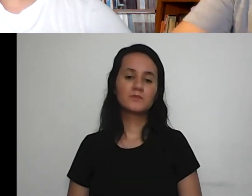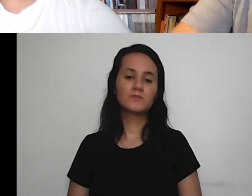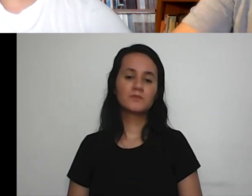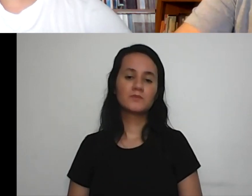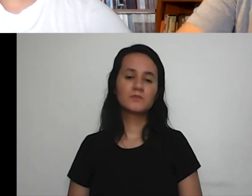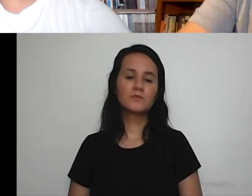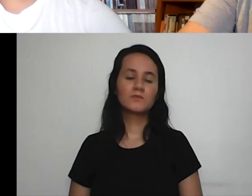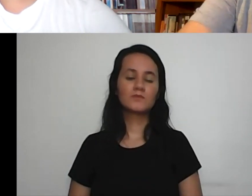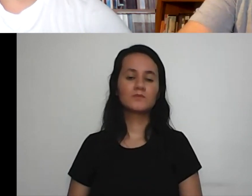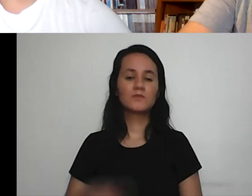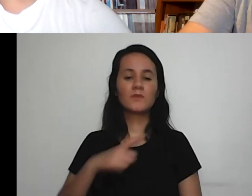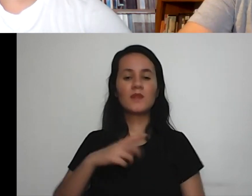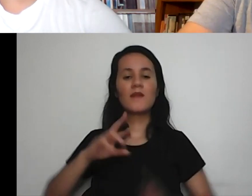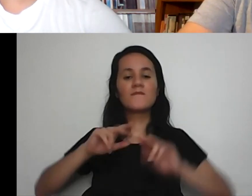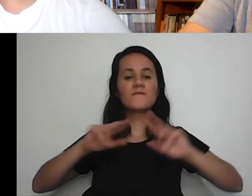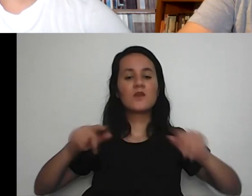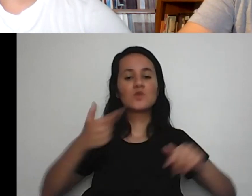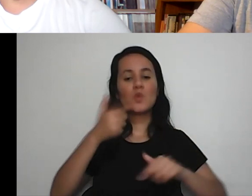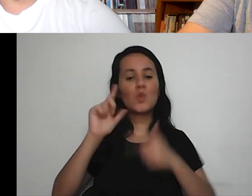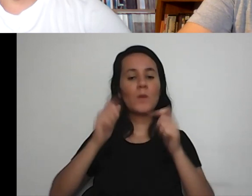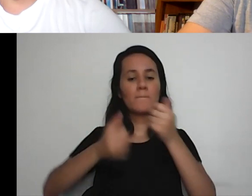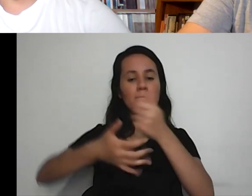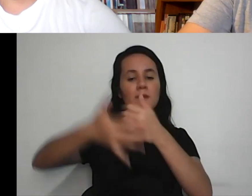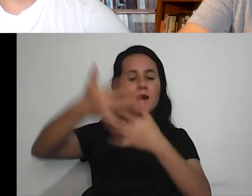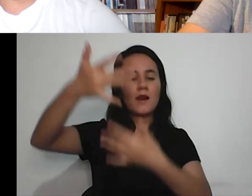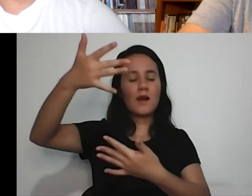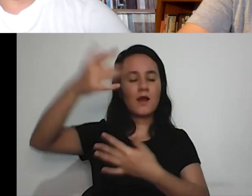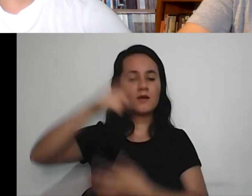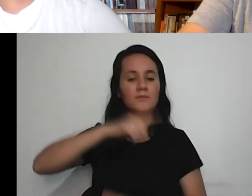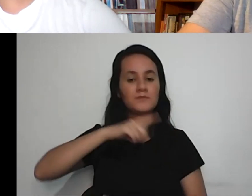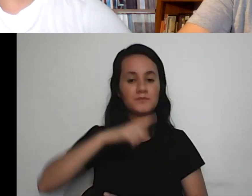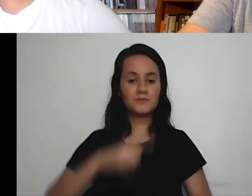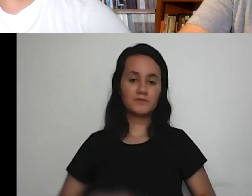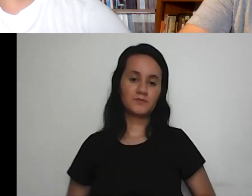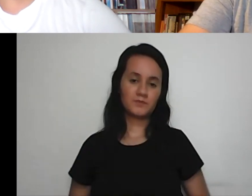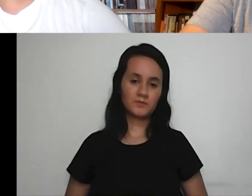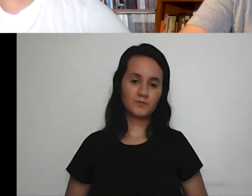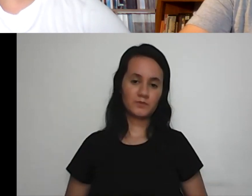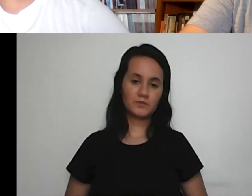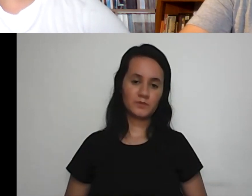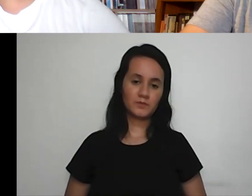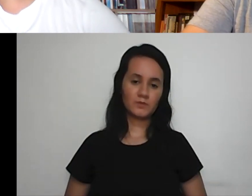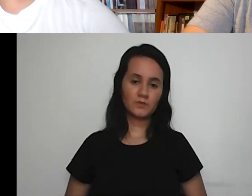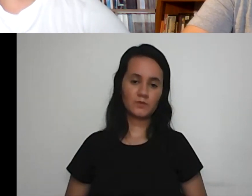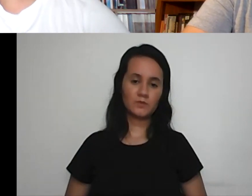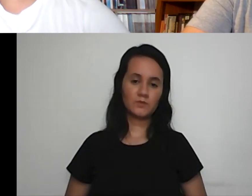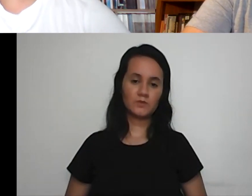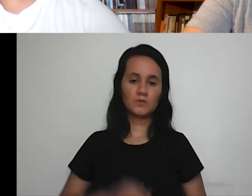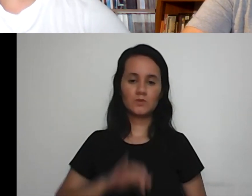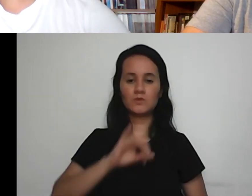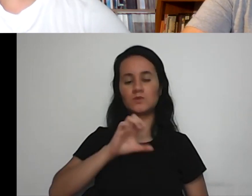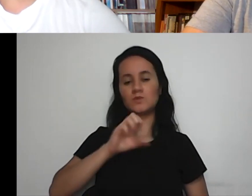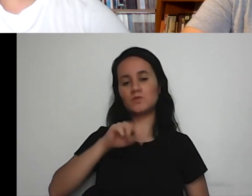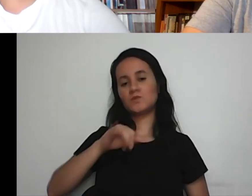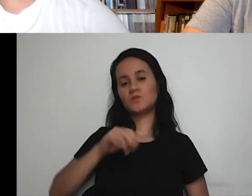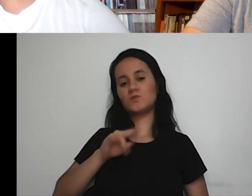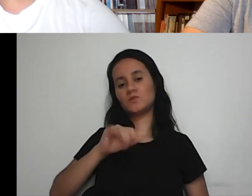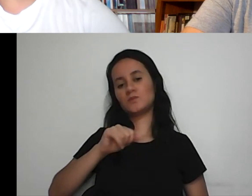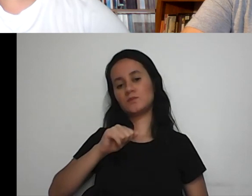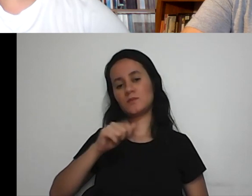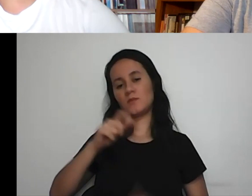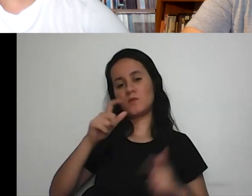aqui tem vários outros comentários, né, de como em Juína, no Mato Grosso,